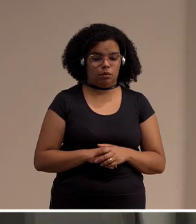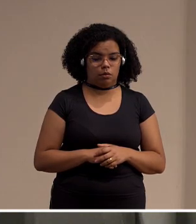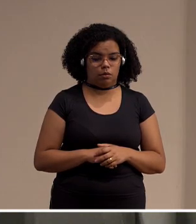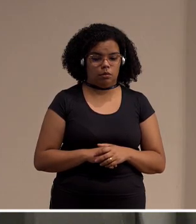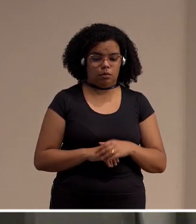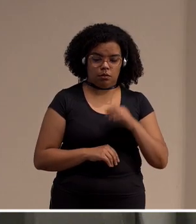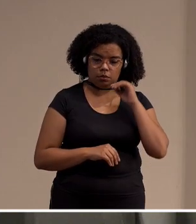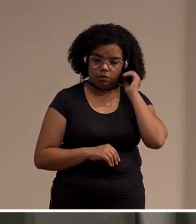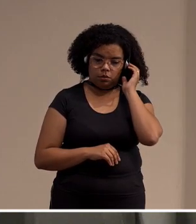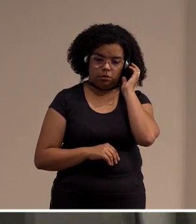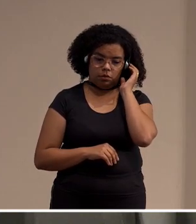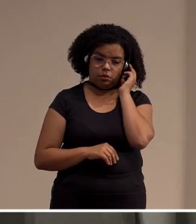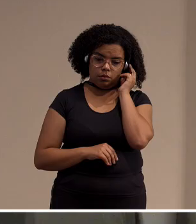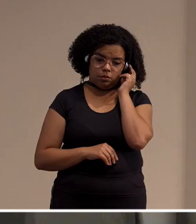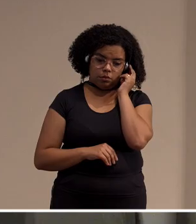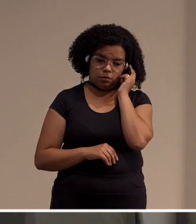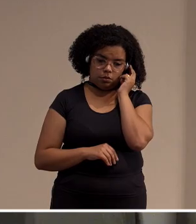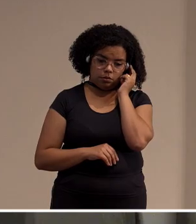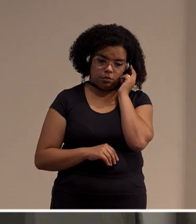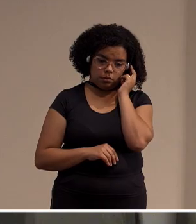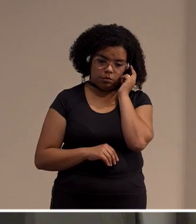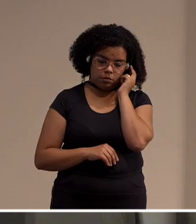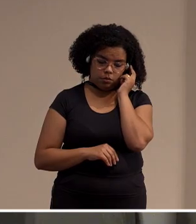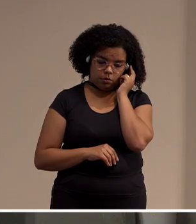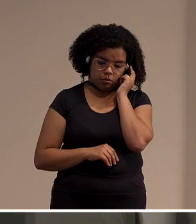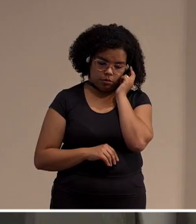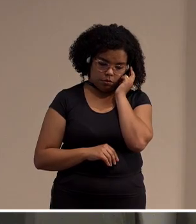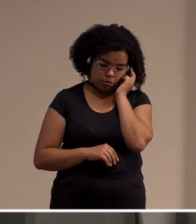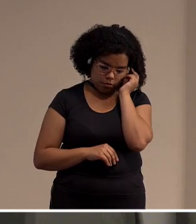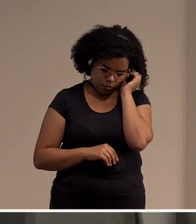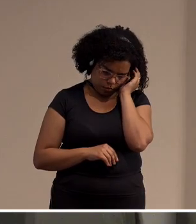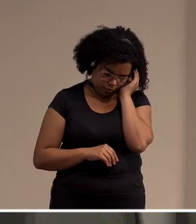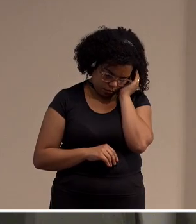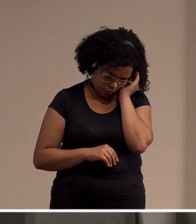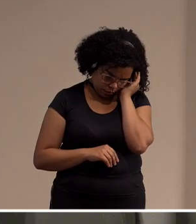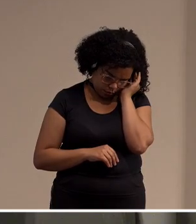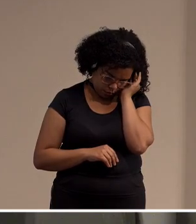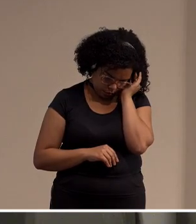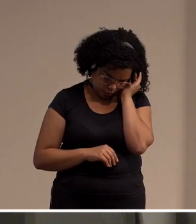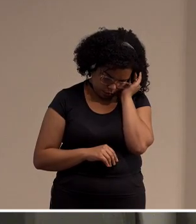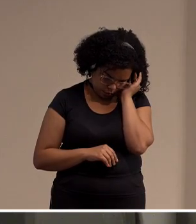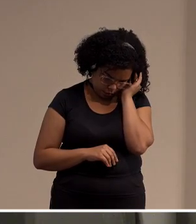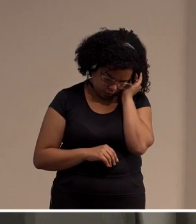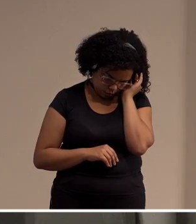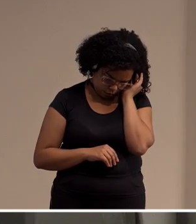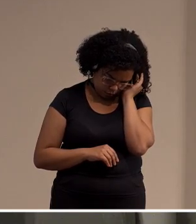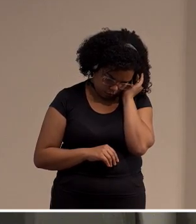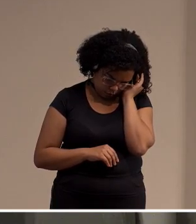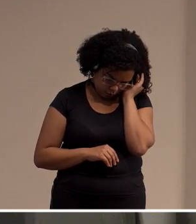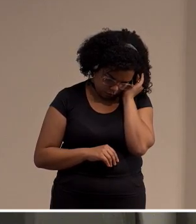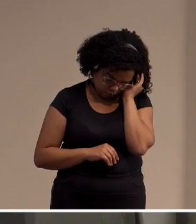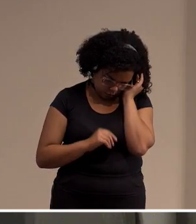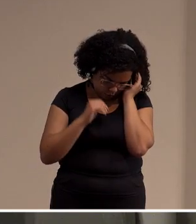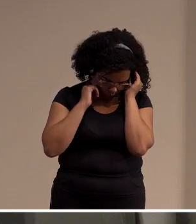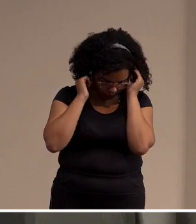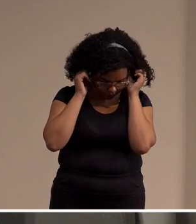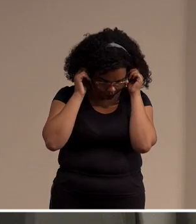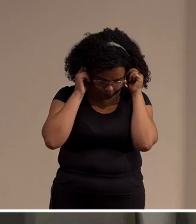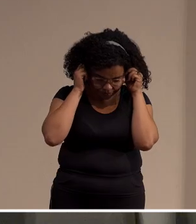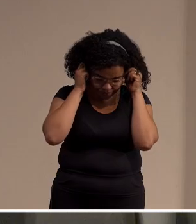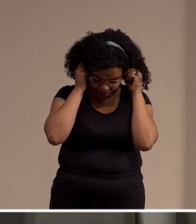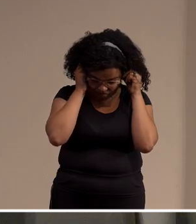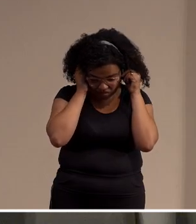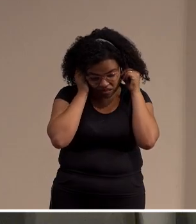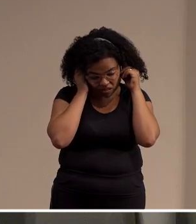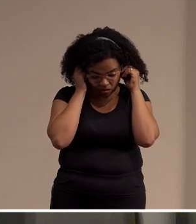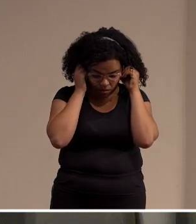ese procedimiento. También eu penso que mi escrita eu llamo a veces meta-ficção científica, porque é un pouco uma paródia